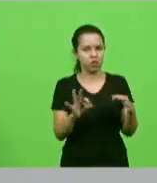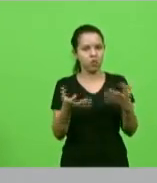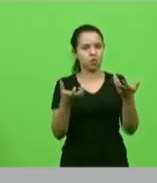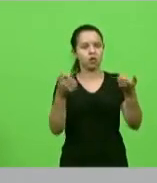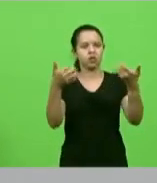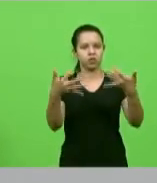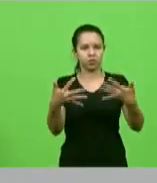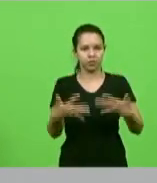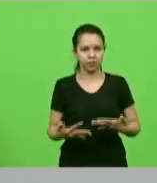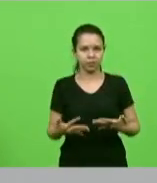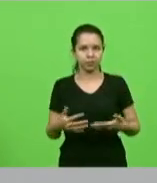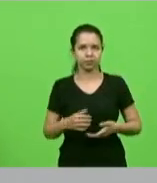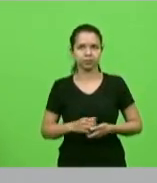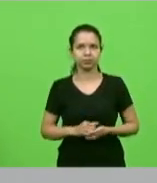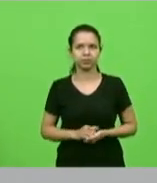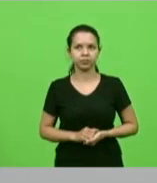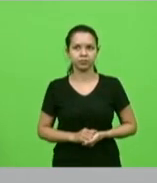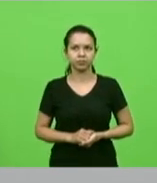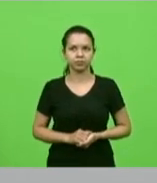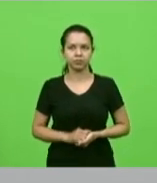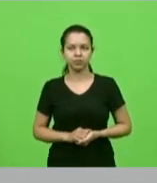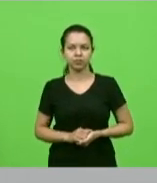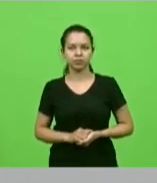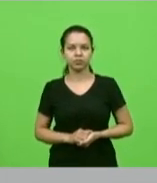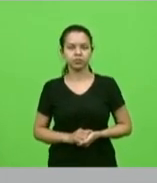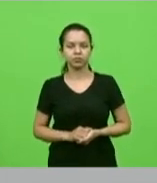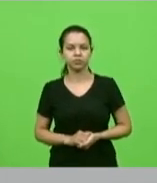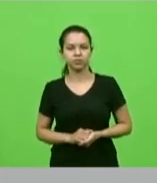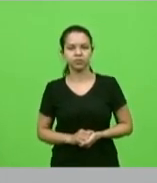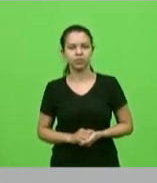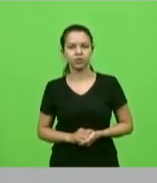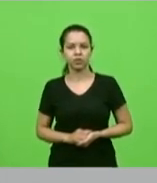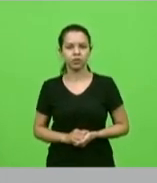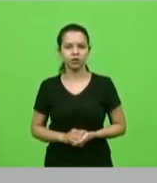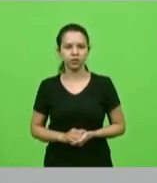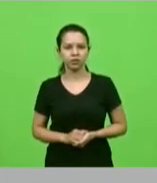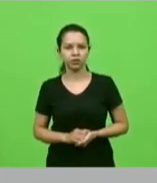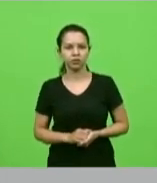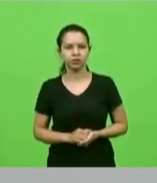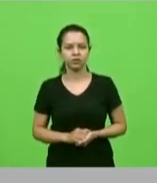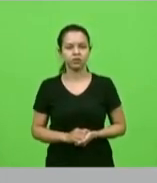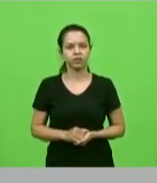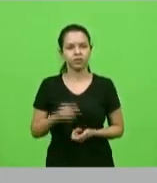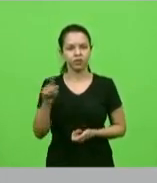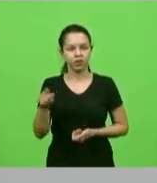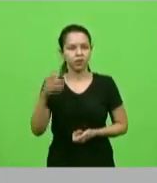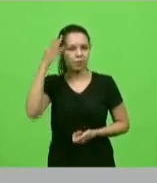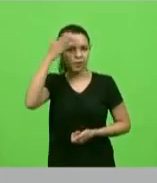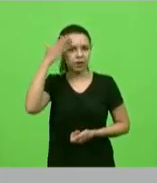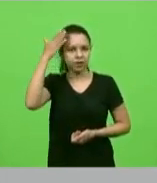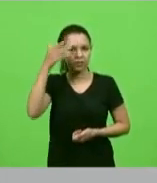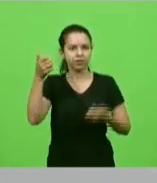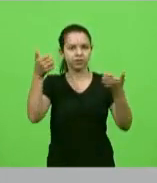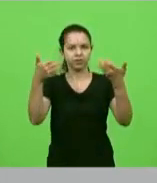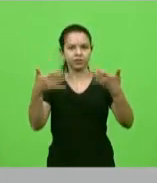algumas coisas. E vou aqui buscar um apóstolo Paulo. Combati o bom